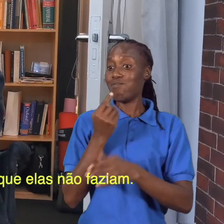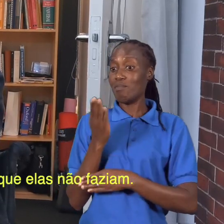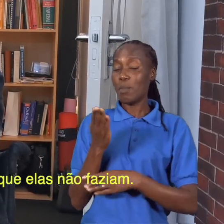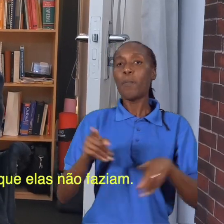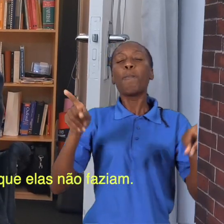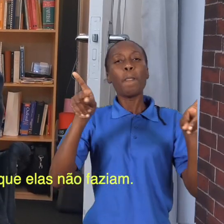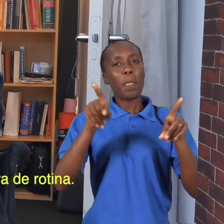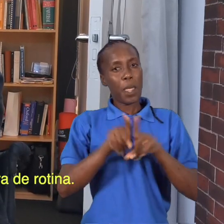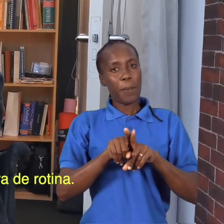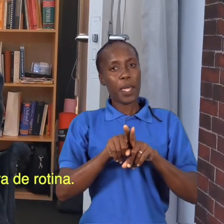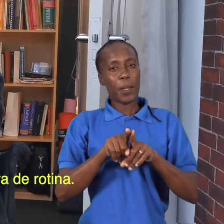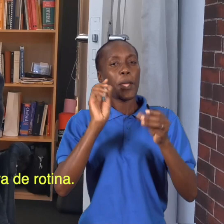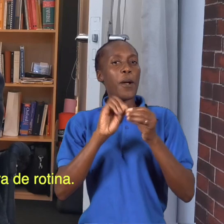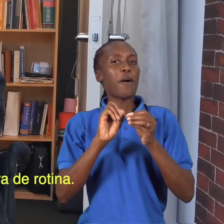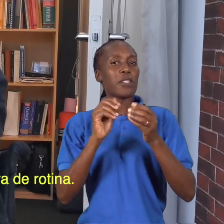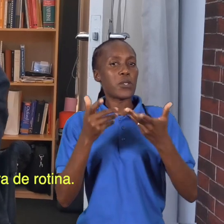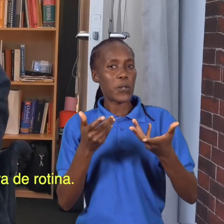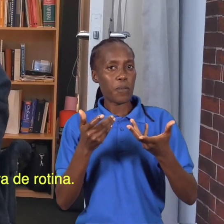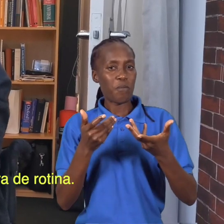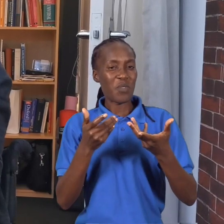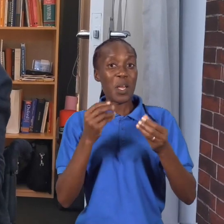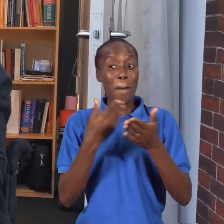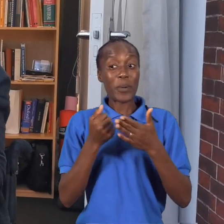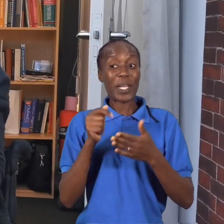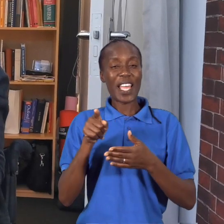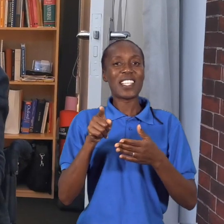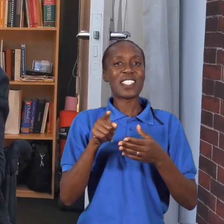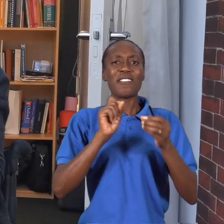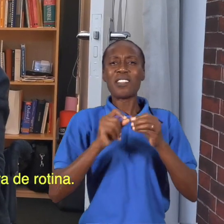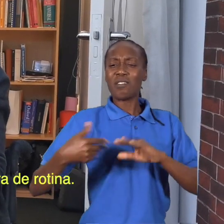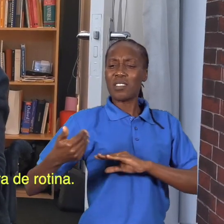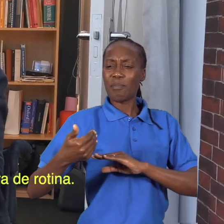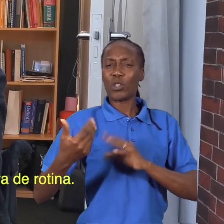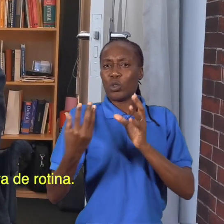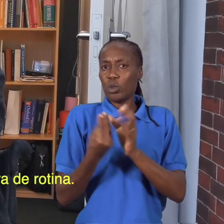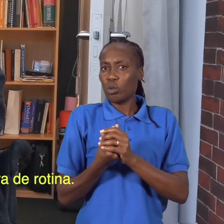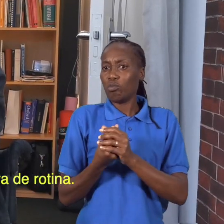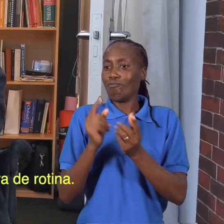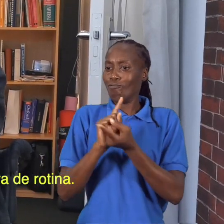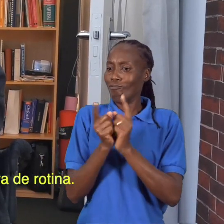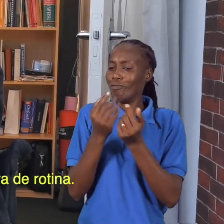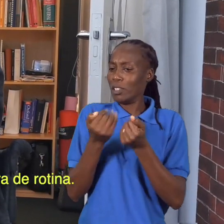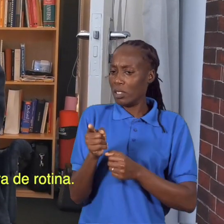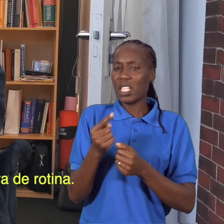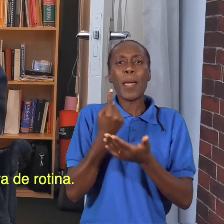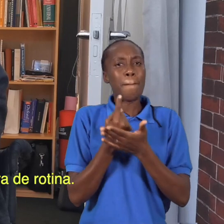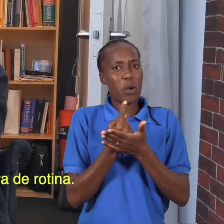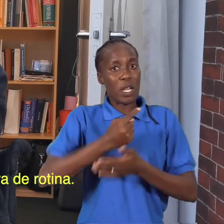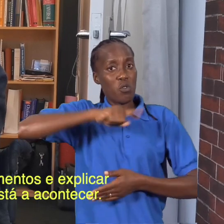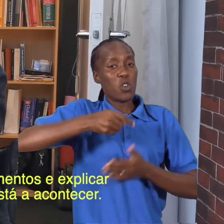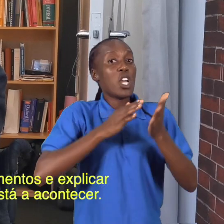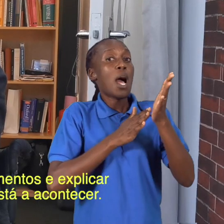faziam. Então, acaba também criando uma quebra no que diz respeito às rotinas.